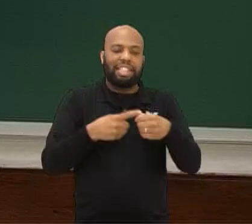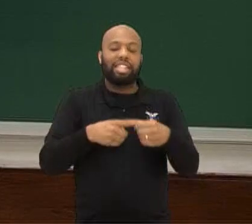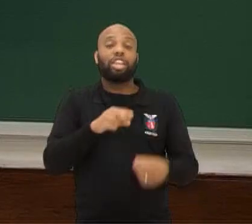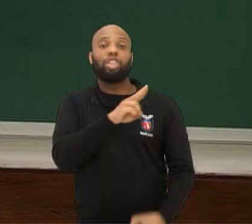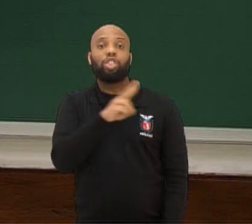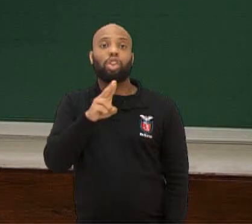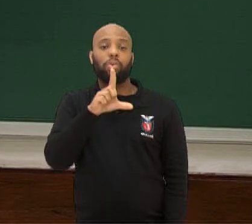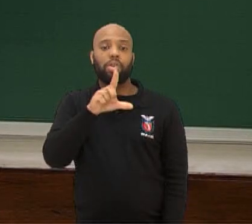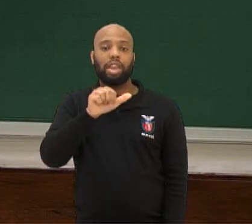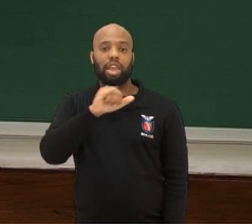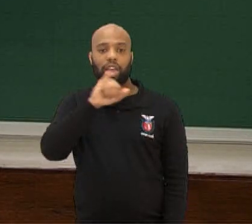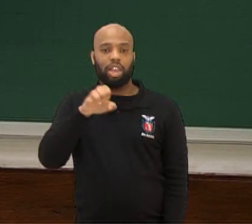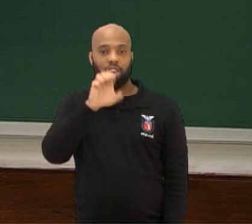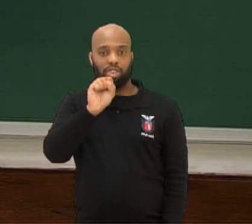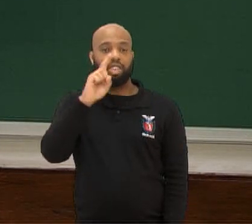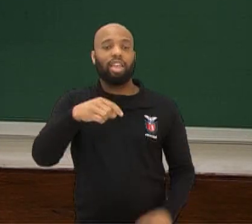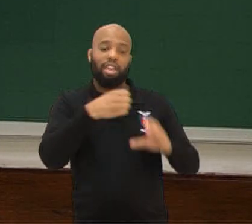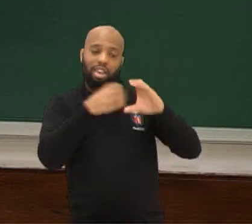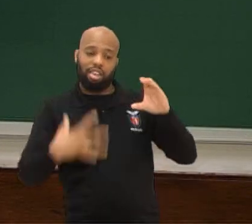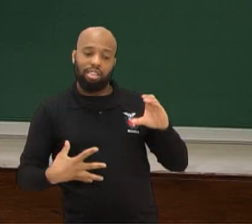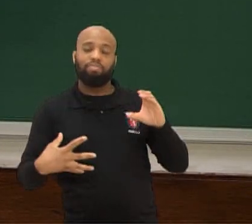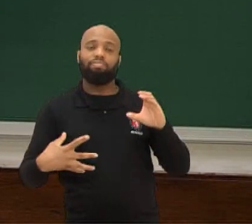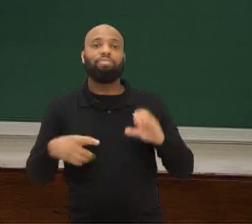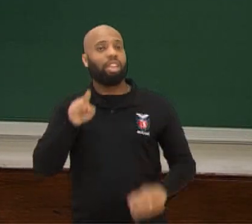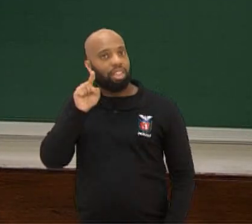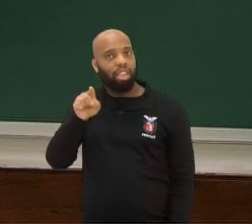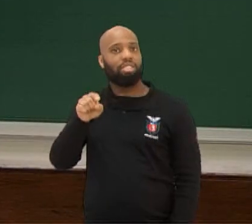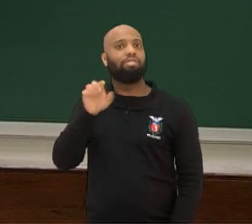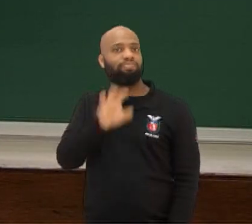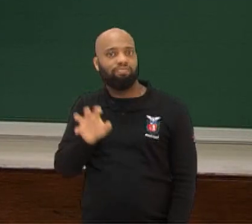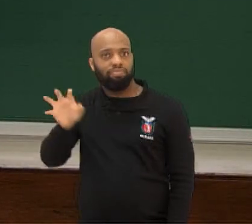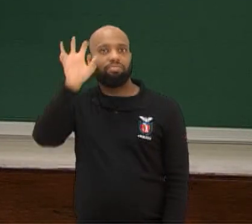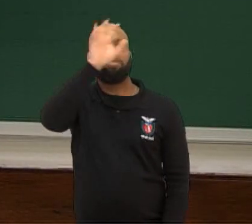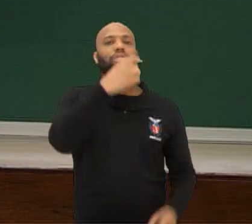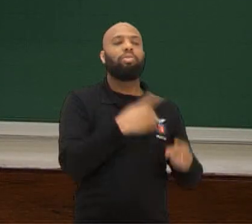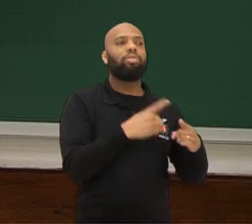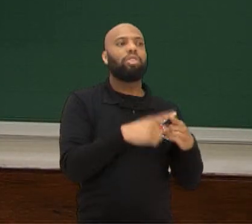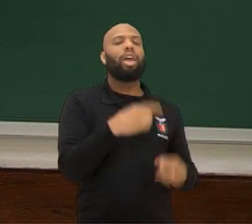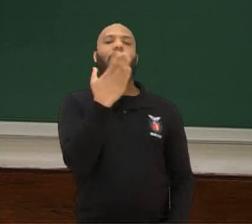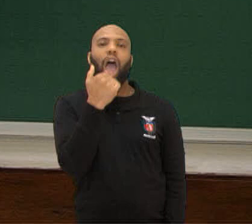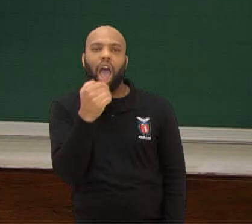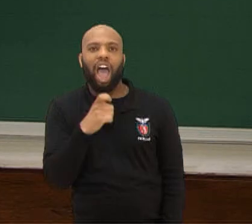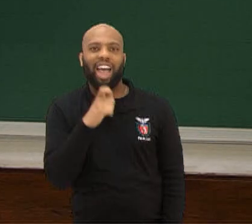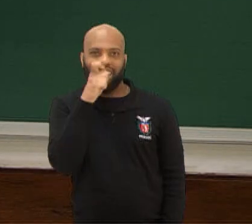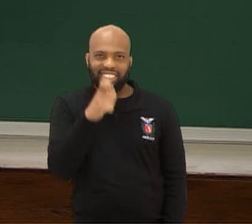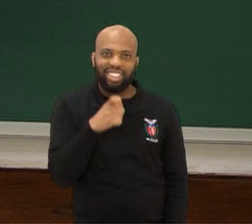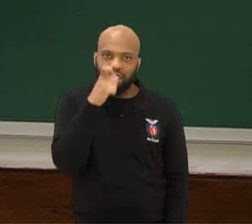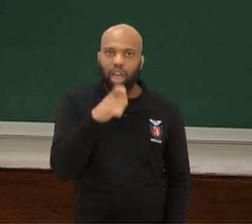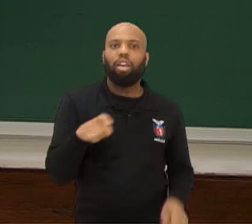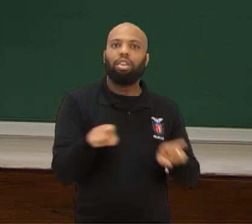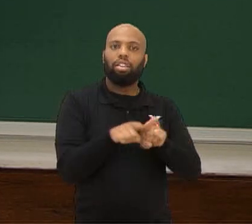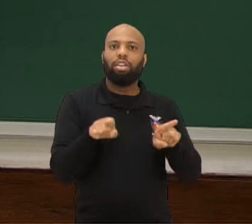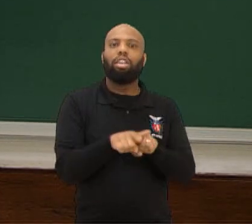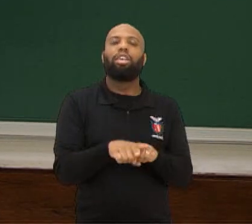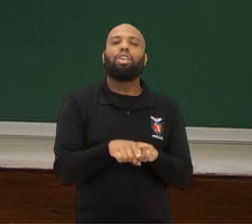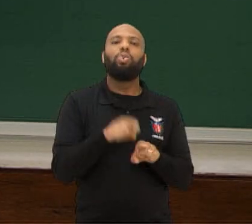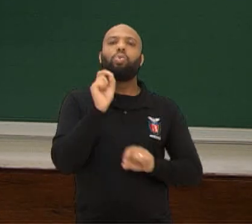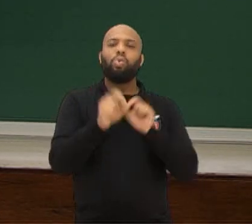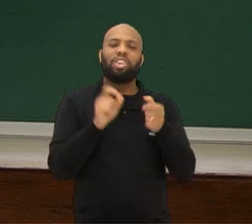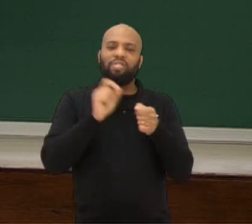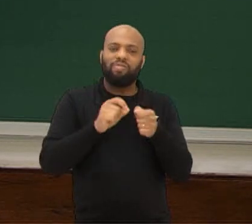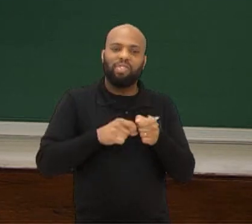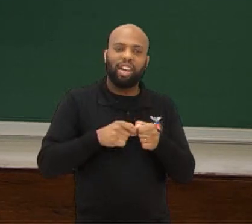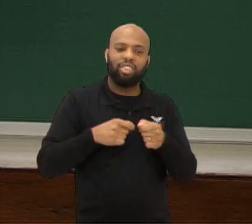uma característica natural da região. Justamente essa ideia de o consumo do pinhão, os pratos que são feitos a